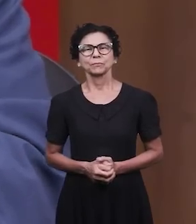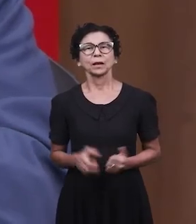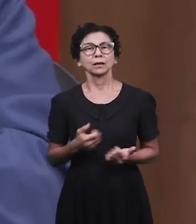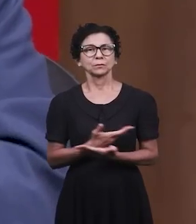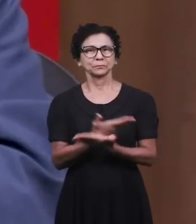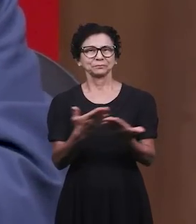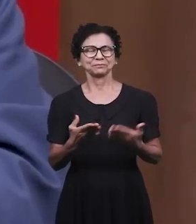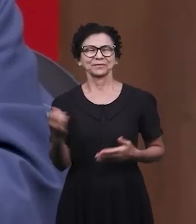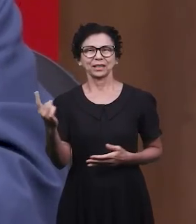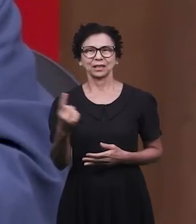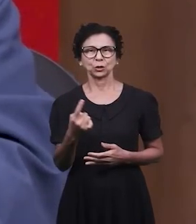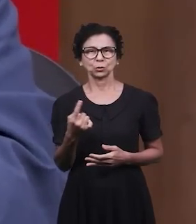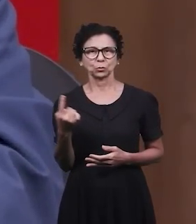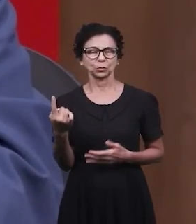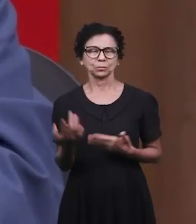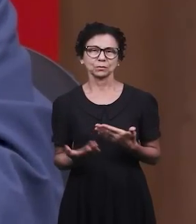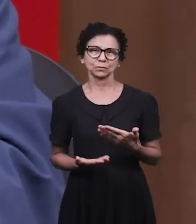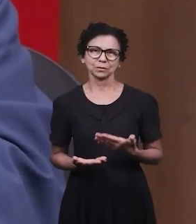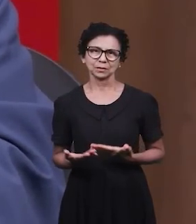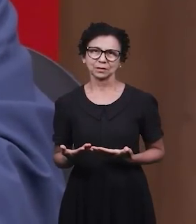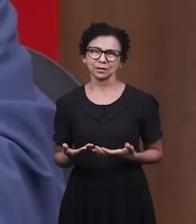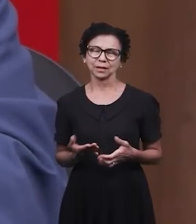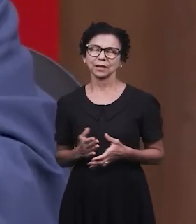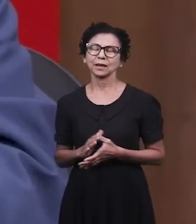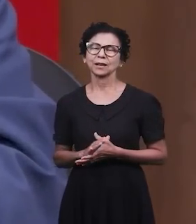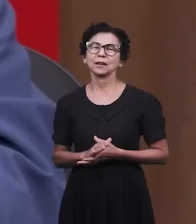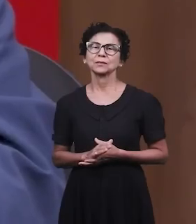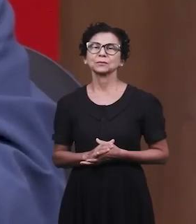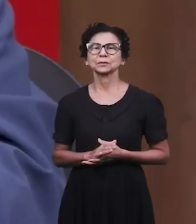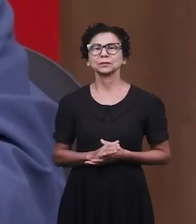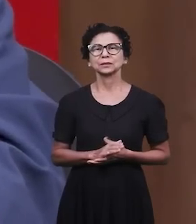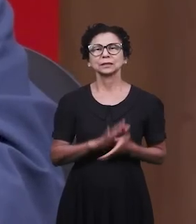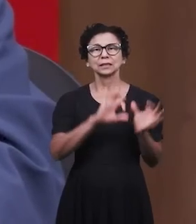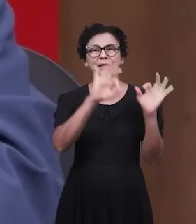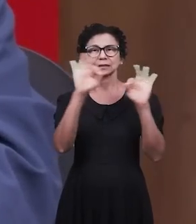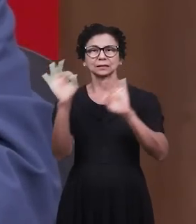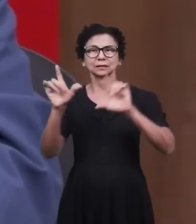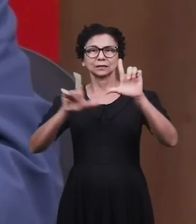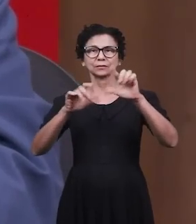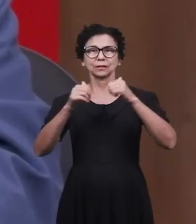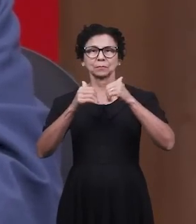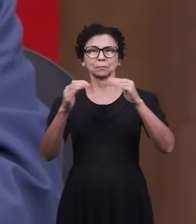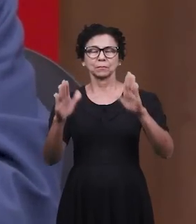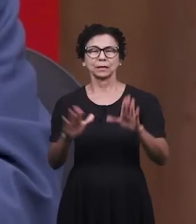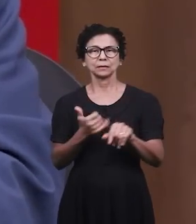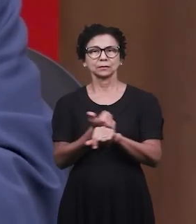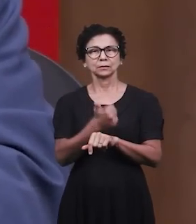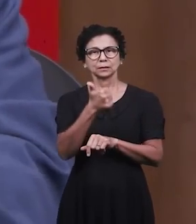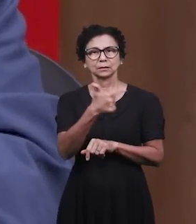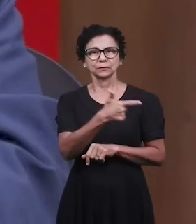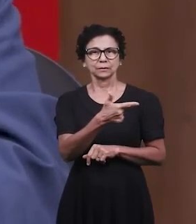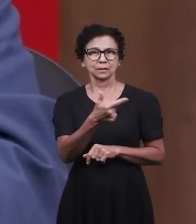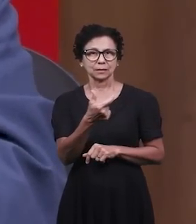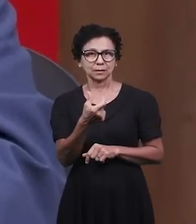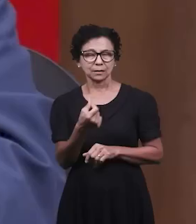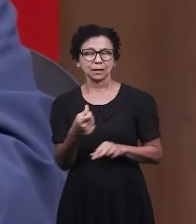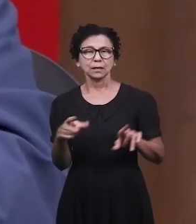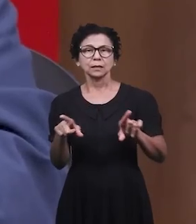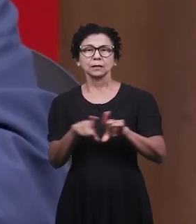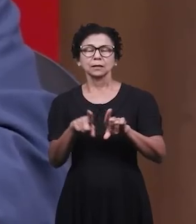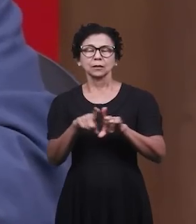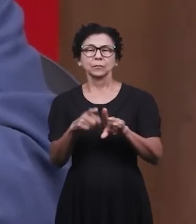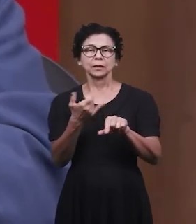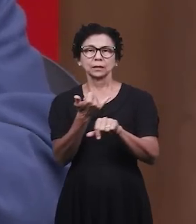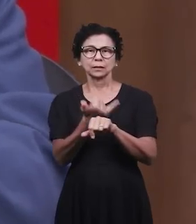Eu quero saudar a todos os nossos irmãos, aqueles que nos assistem pela TV aberta, canal 126, pela Sky,